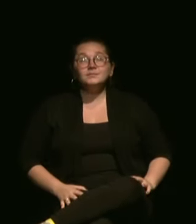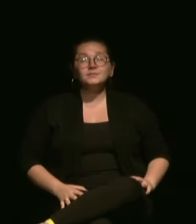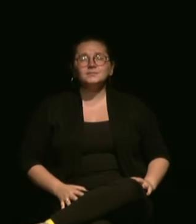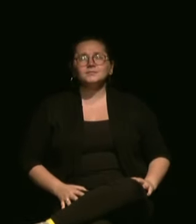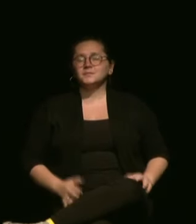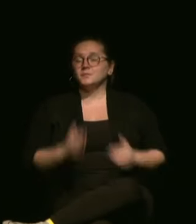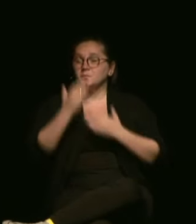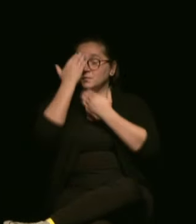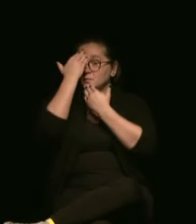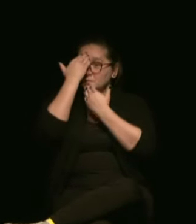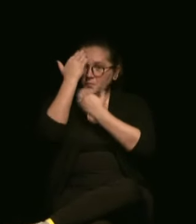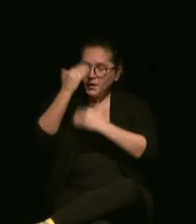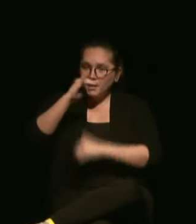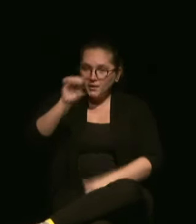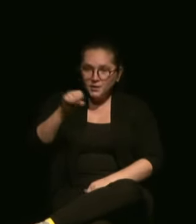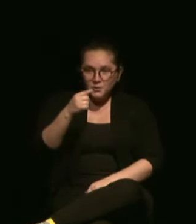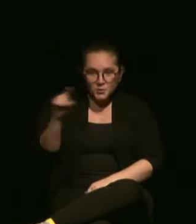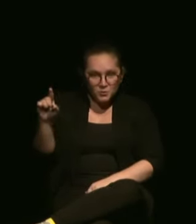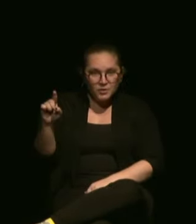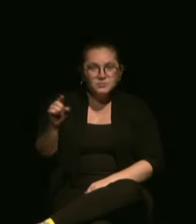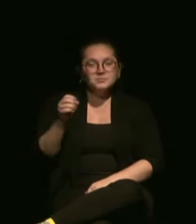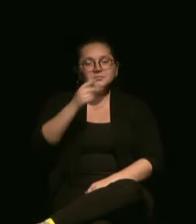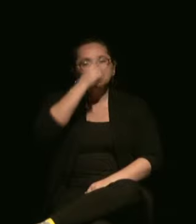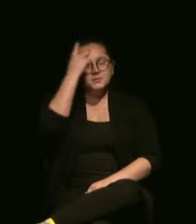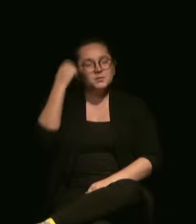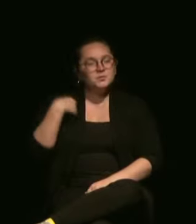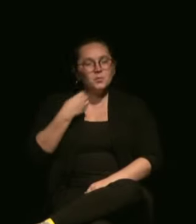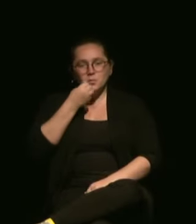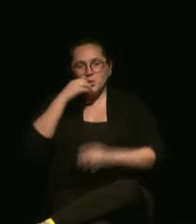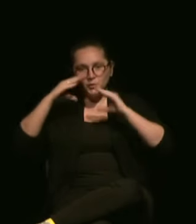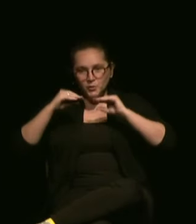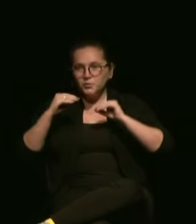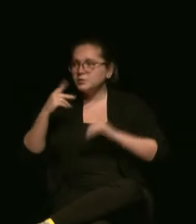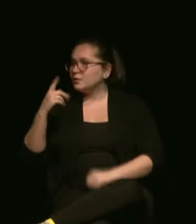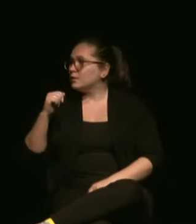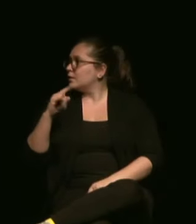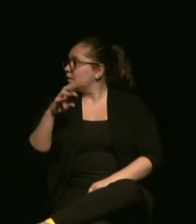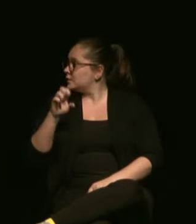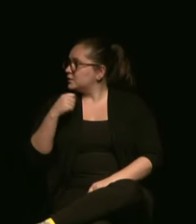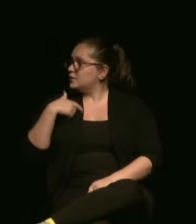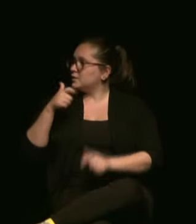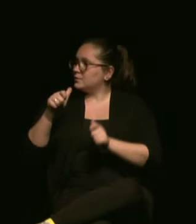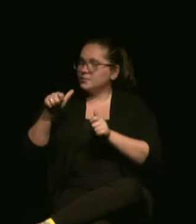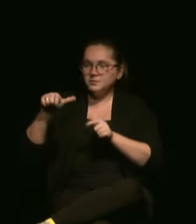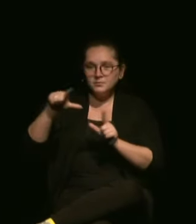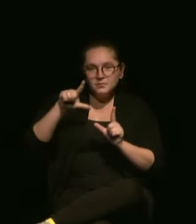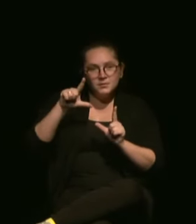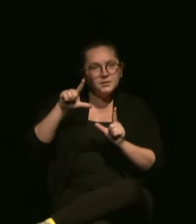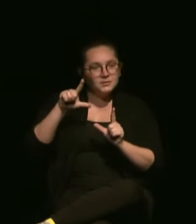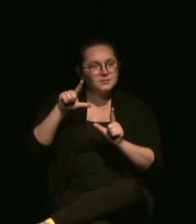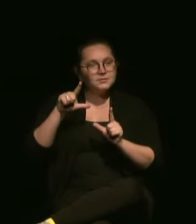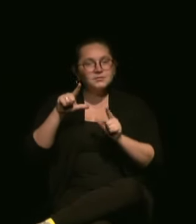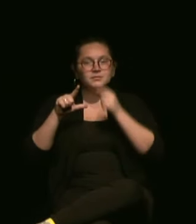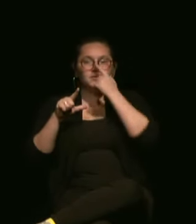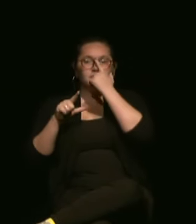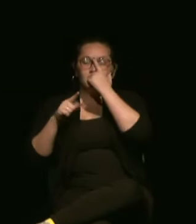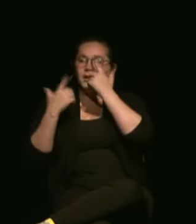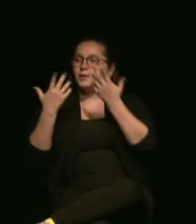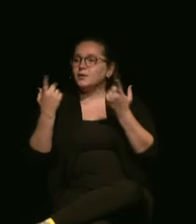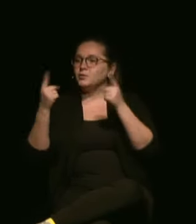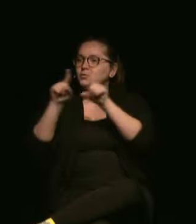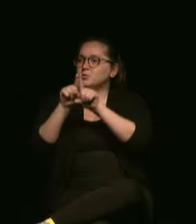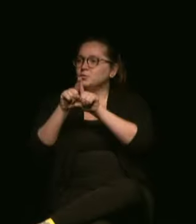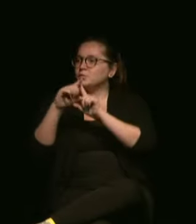Obrigada, João. Pessoal, boa noite. Eu sou a Tatiana, eu faço parte aqui da equipe do Itaú Cultural. E eu vou fazer uma dupla